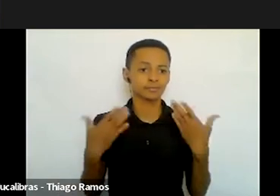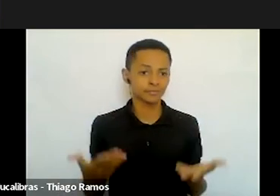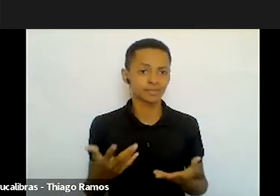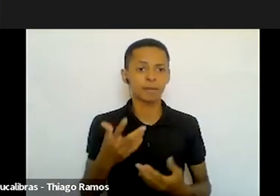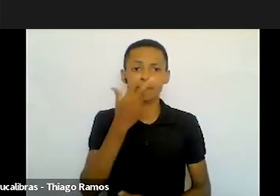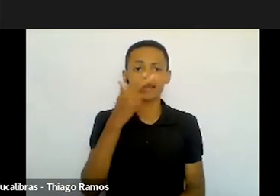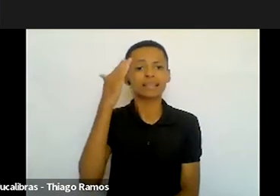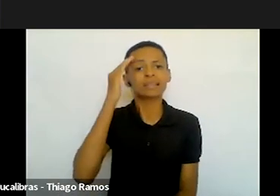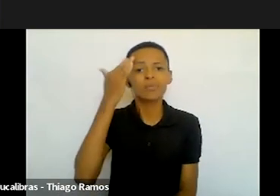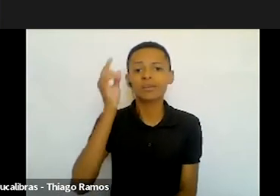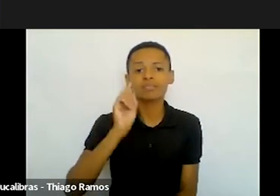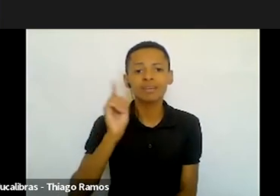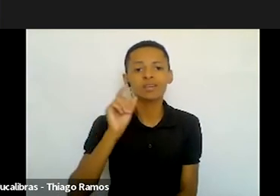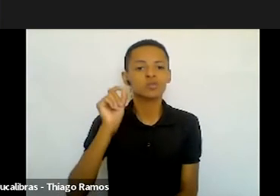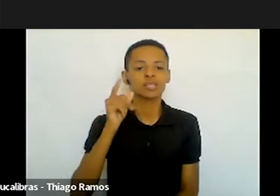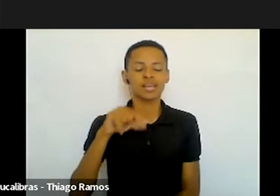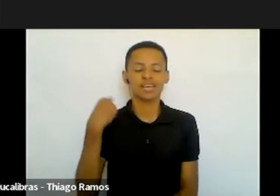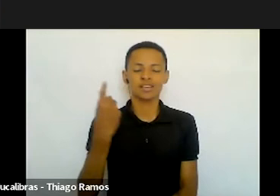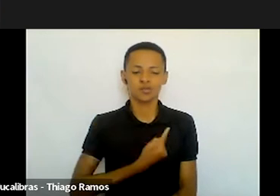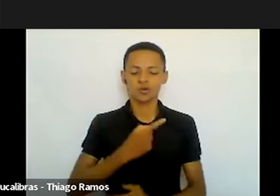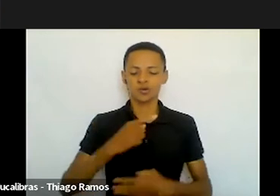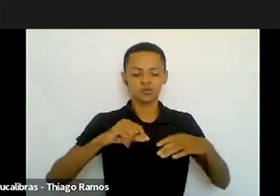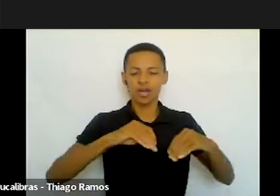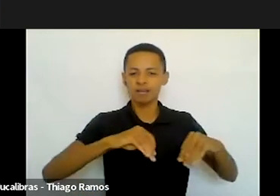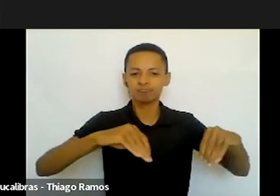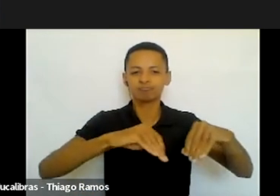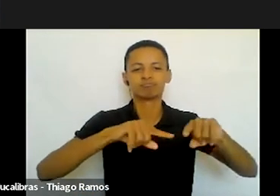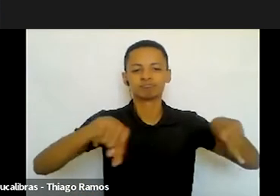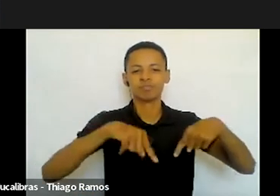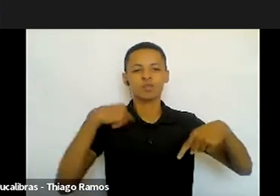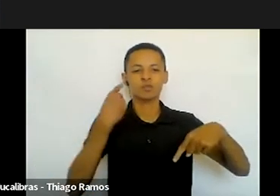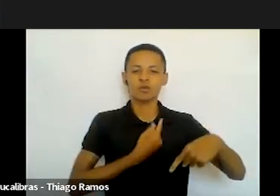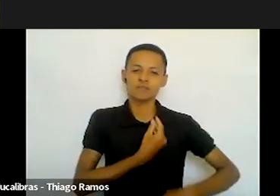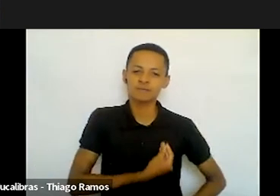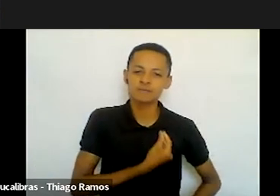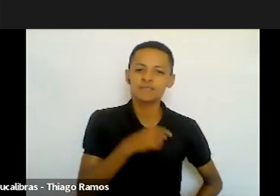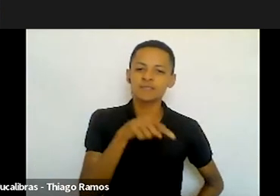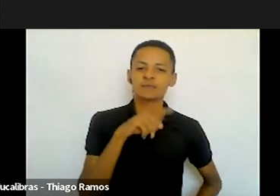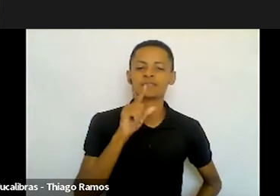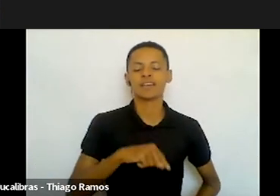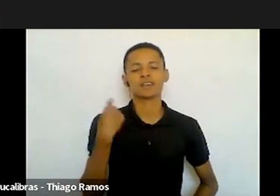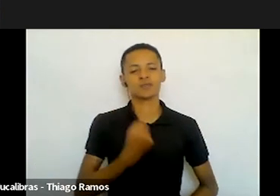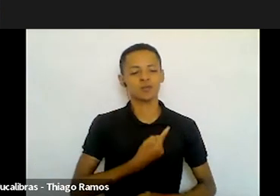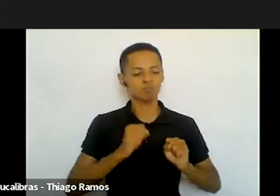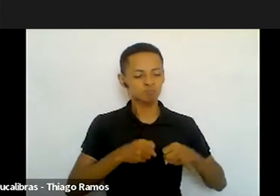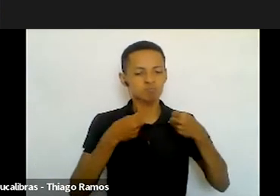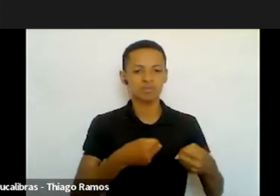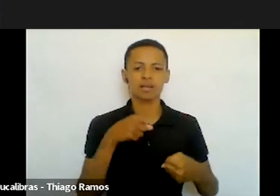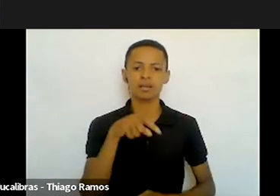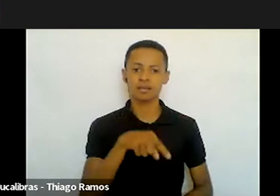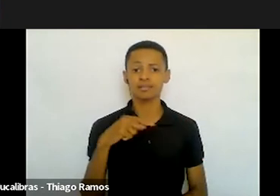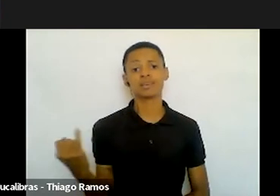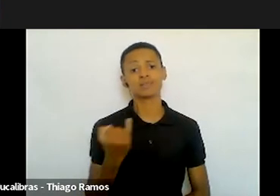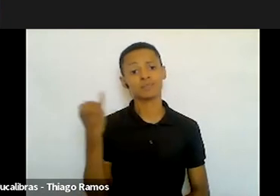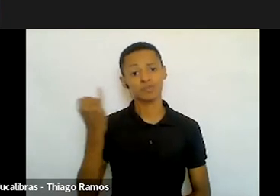que o território no qual nós vivemos e defendemos, ele tem uma importância para a